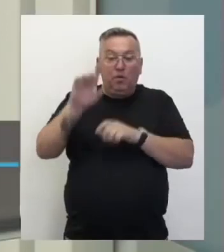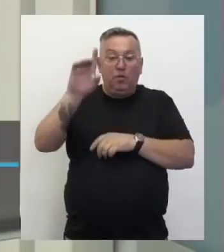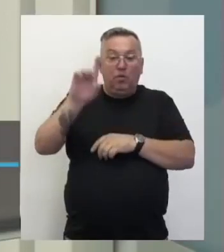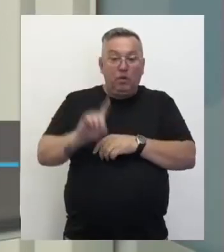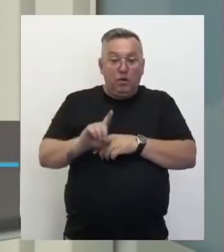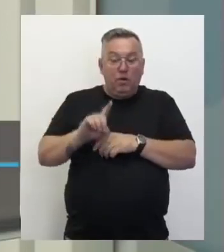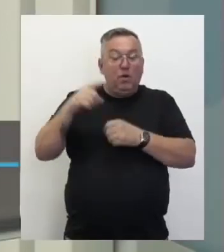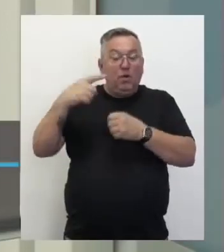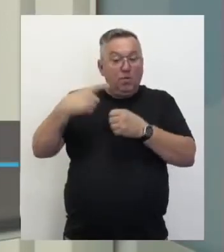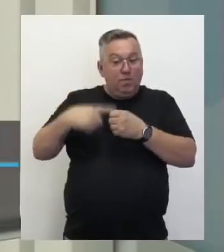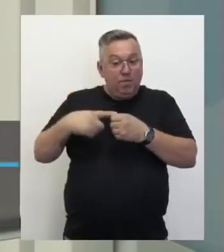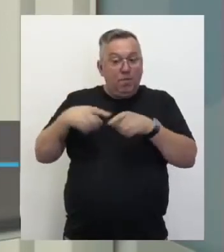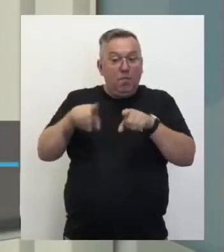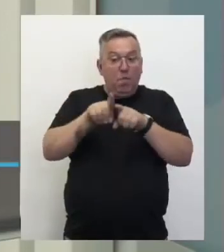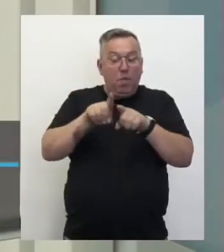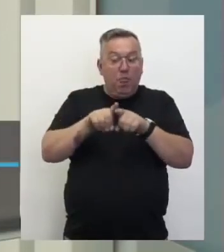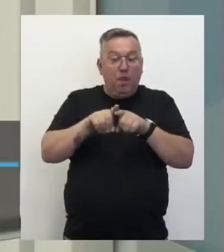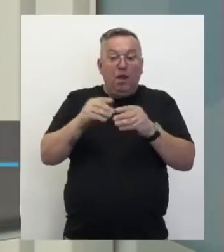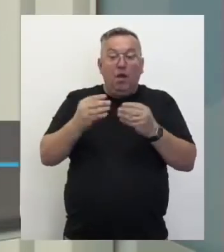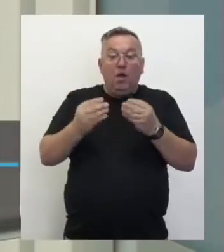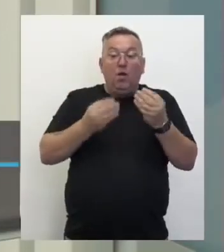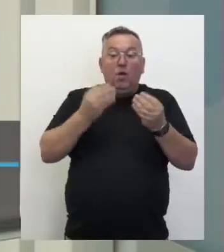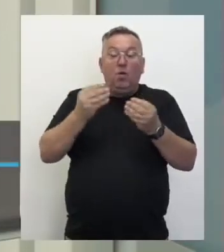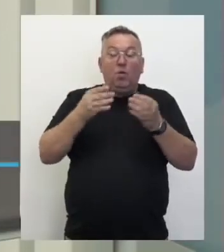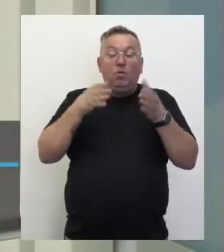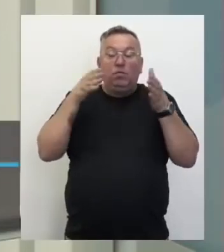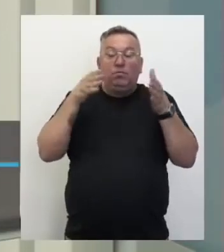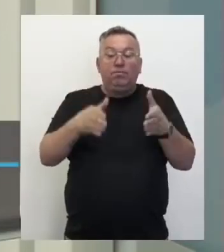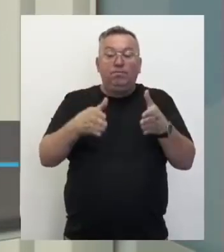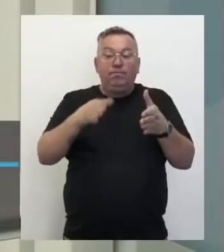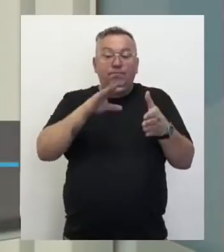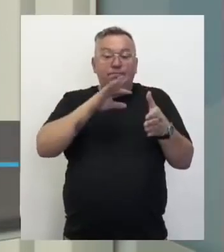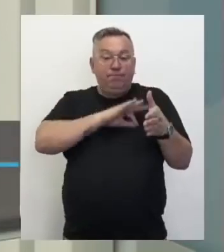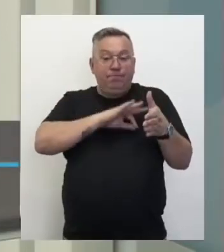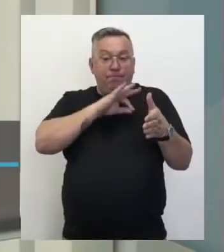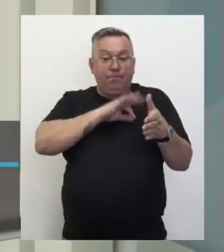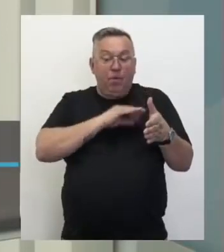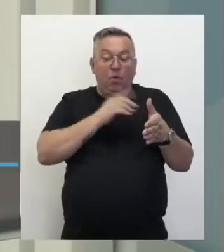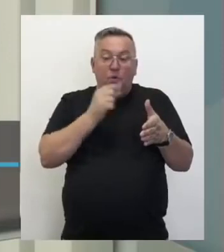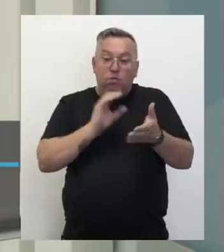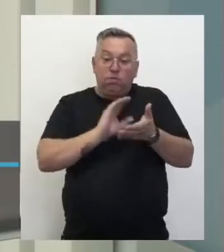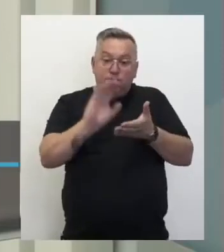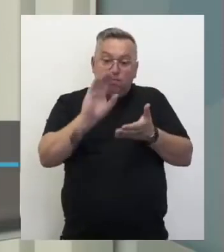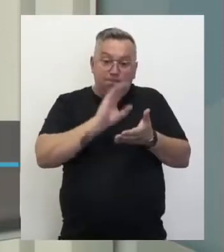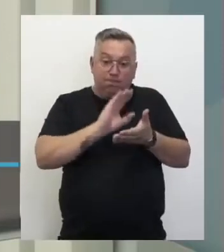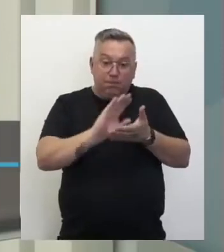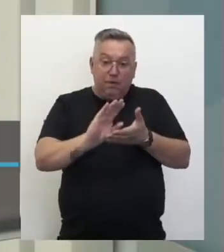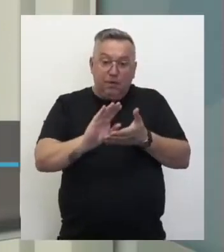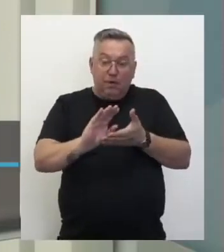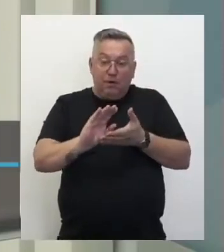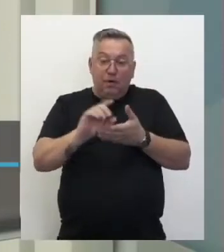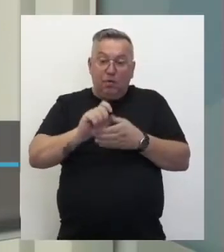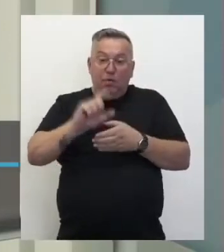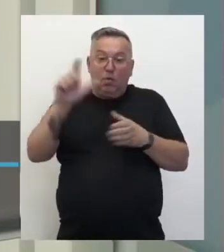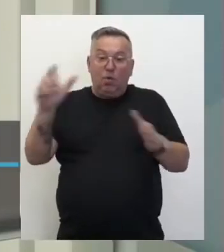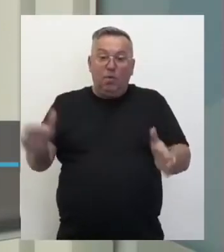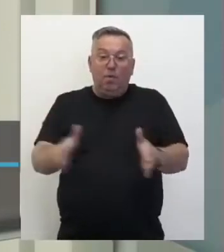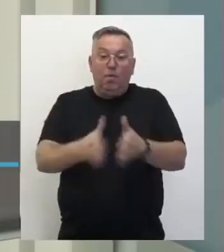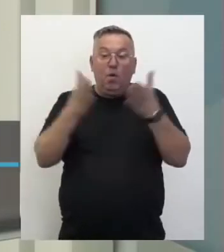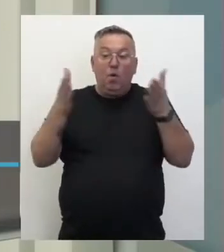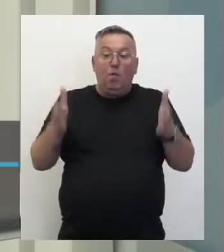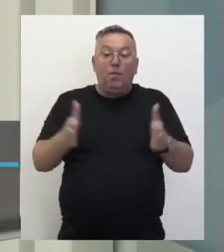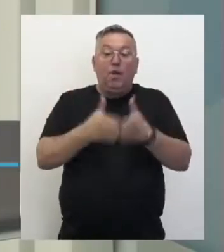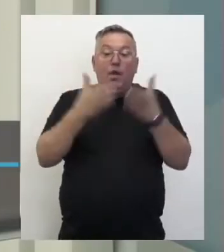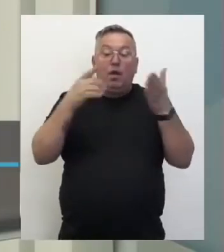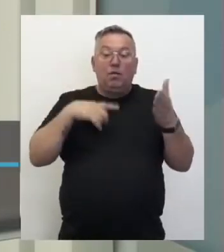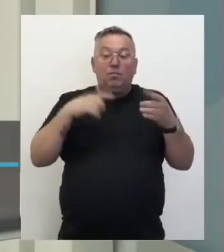à cidade e como a concentração de renda e o aumento da pobreza estão ligados a